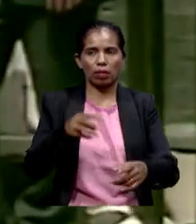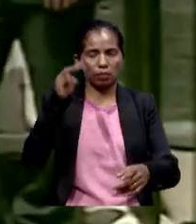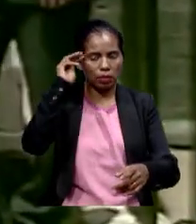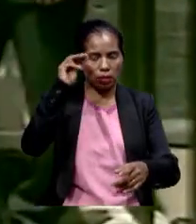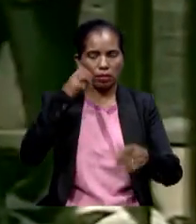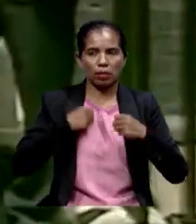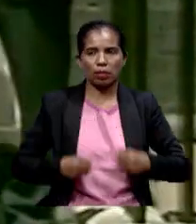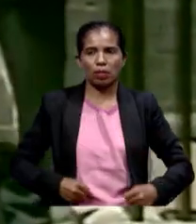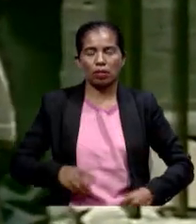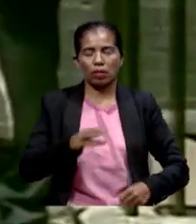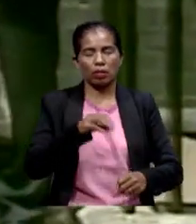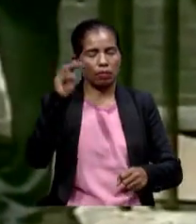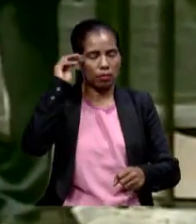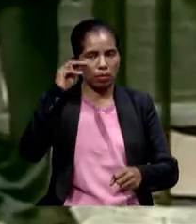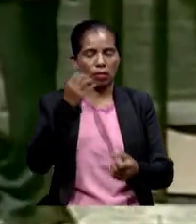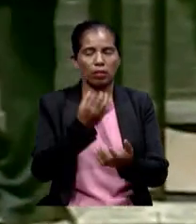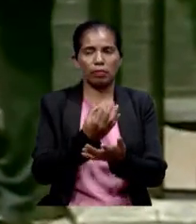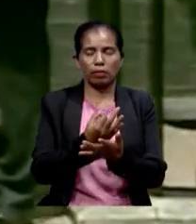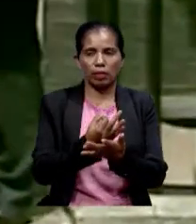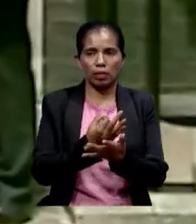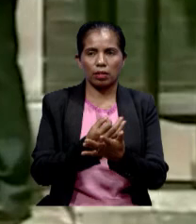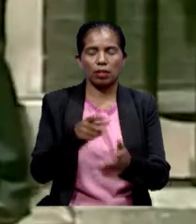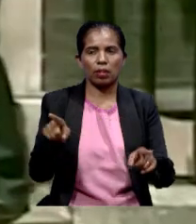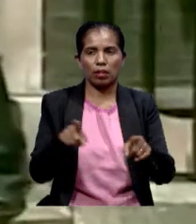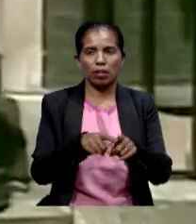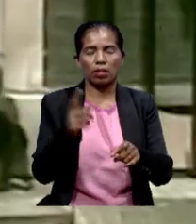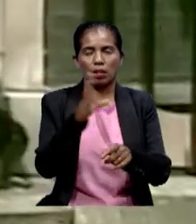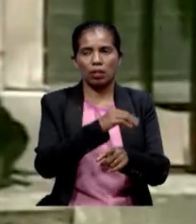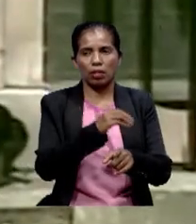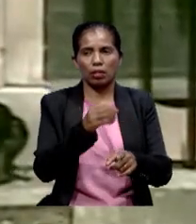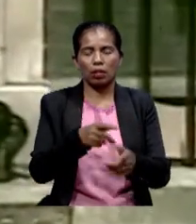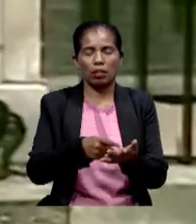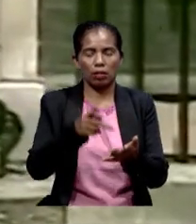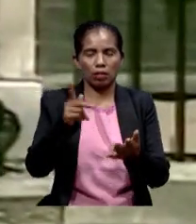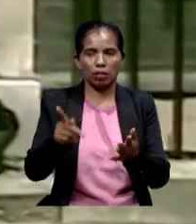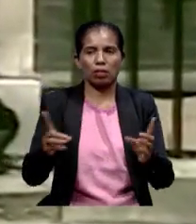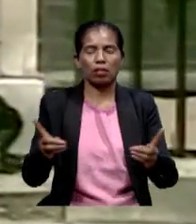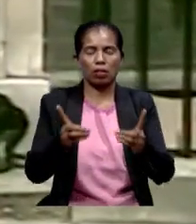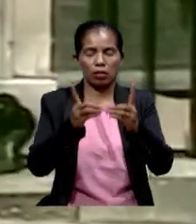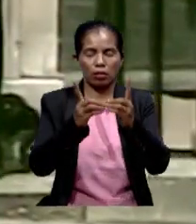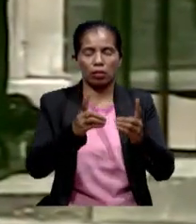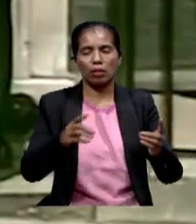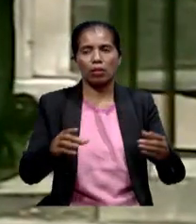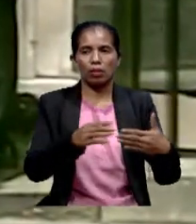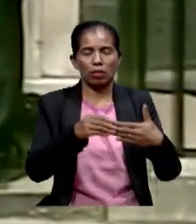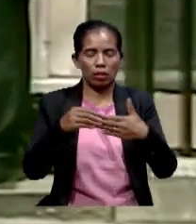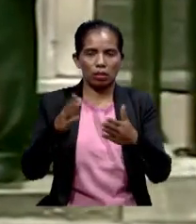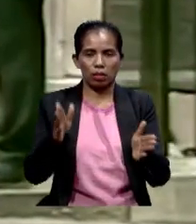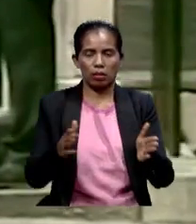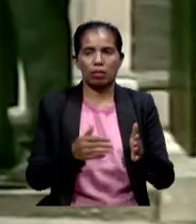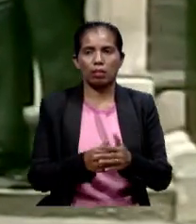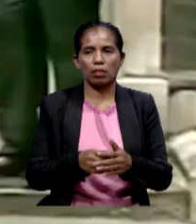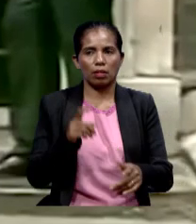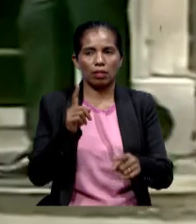saúde no ministro finança e a terça semana ne hanesan protesto contra Johnson e a liderança. Javid ateten la